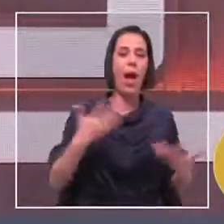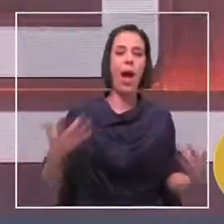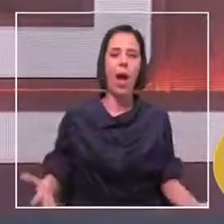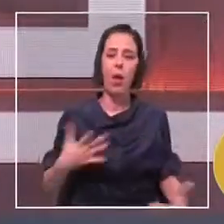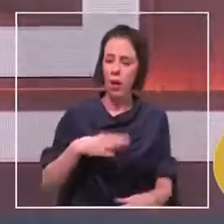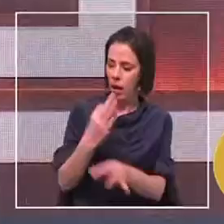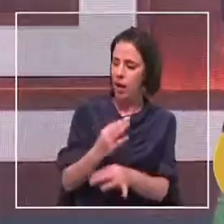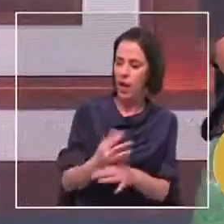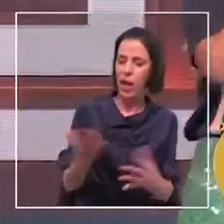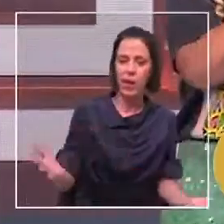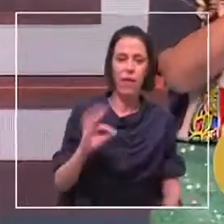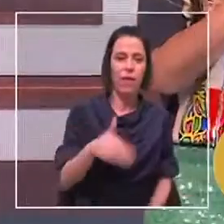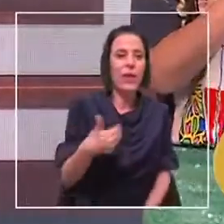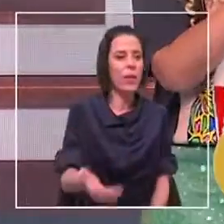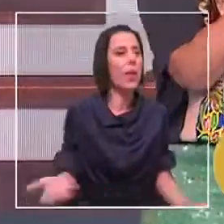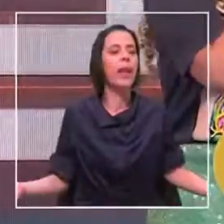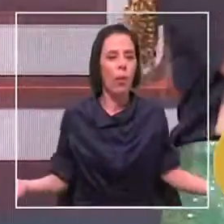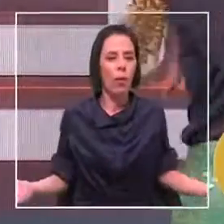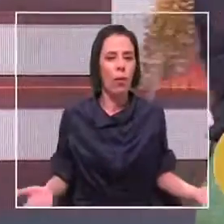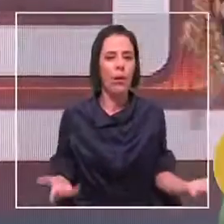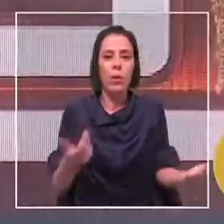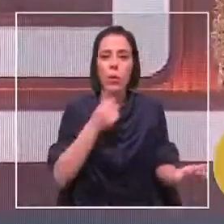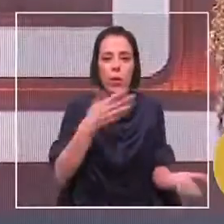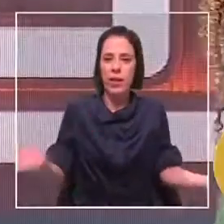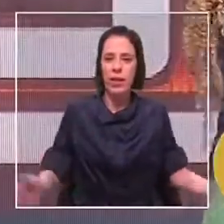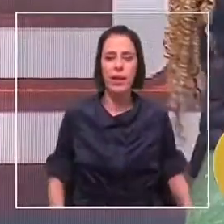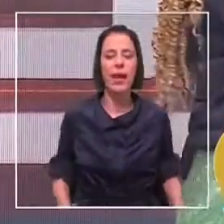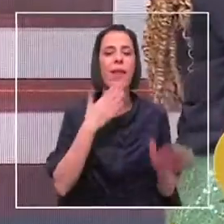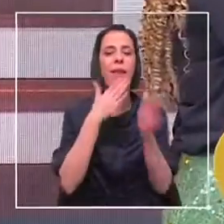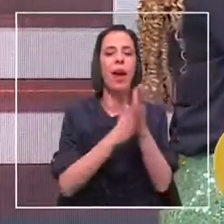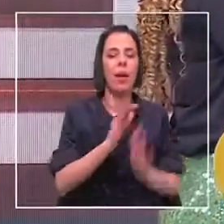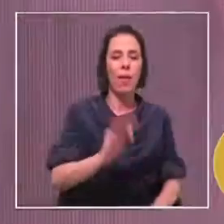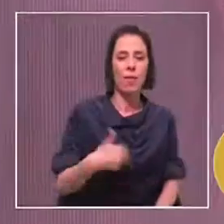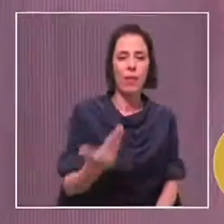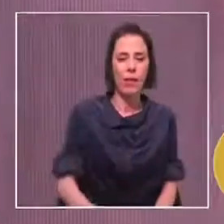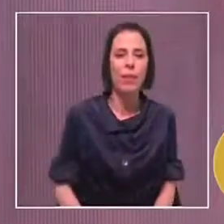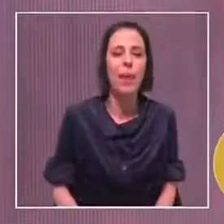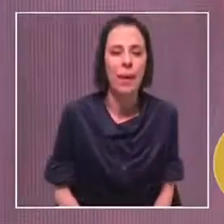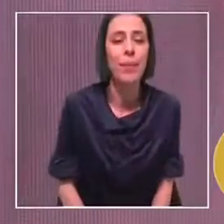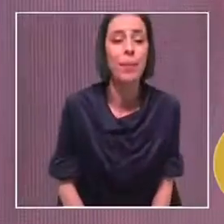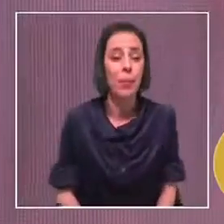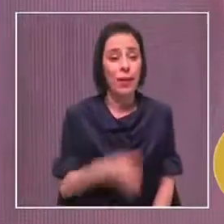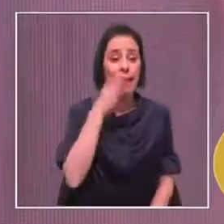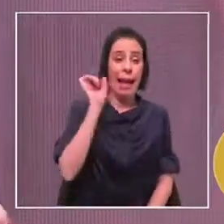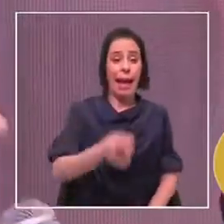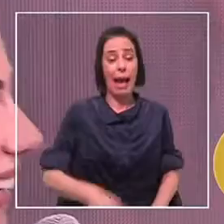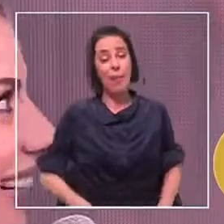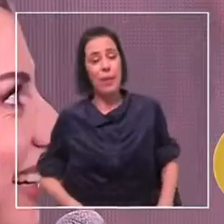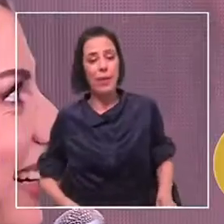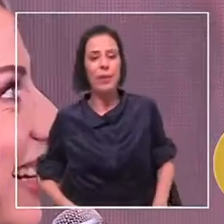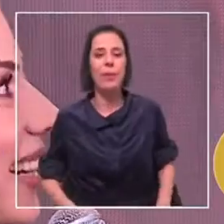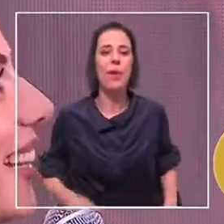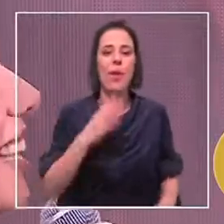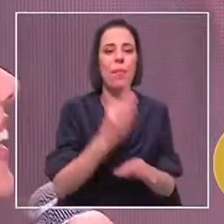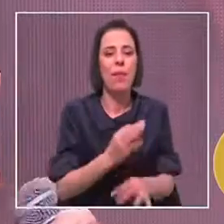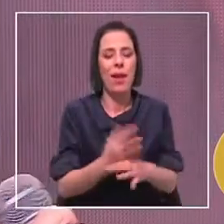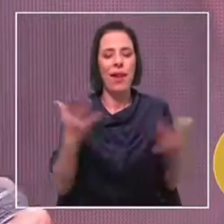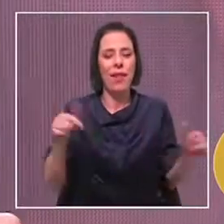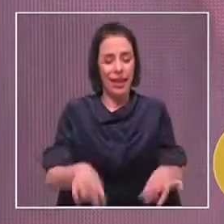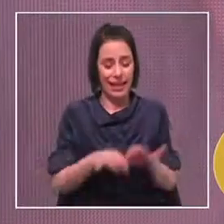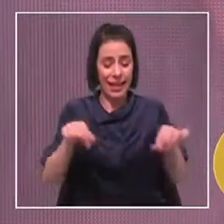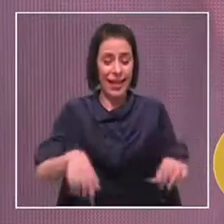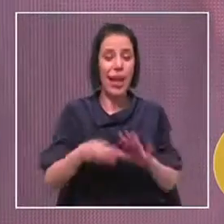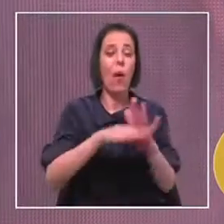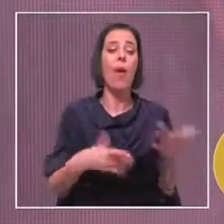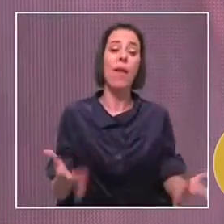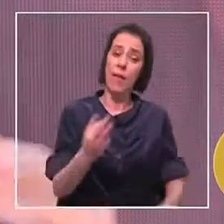queres festa o fim de semana todo, rapaz, decide. É aproveitar o fim de semana, passar a correr e fazer uma grande festa como aqui no Olha a SIC.